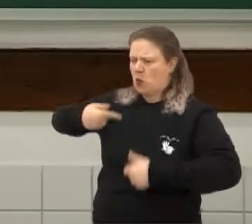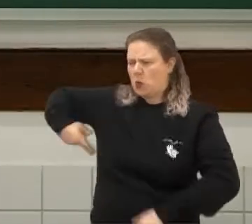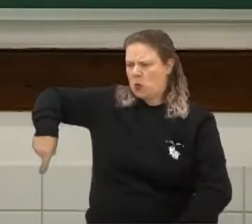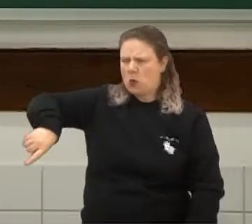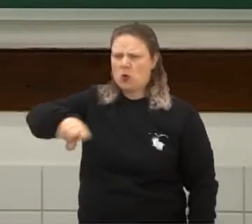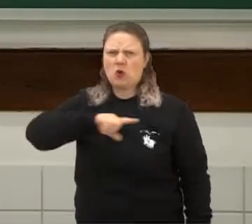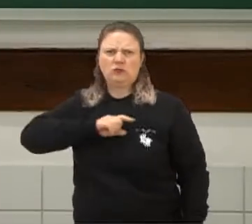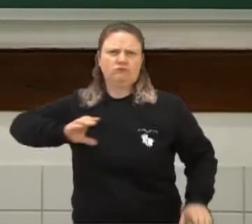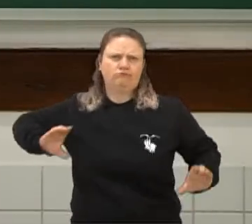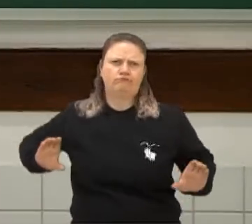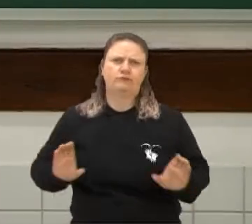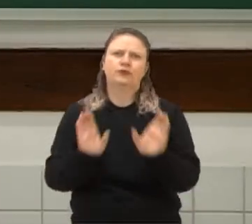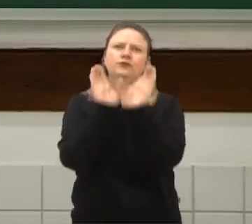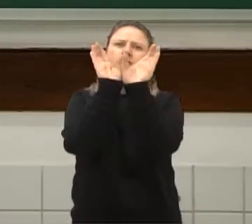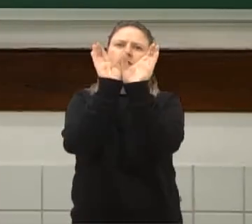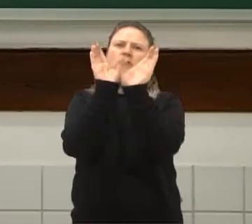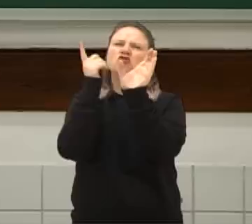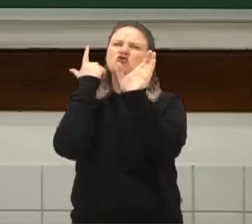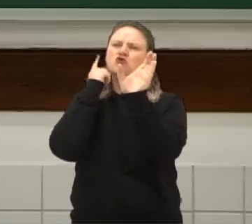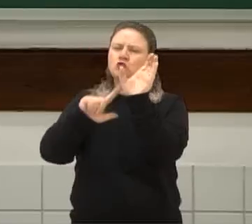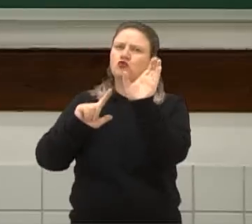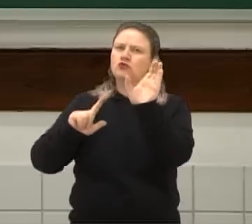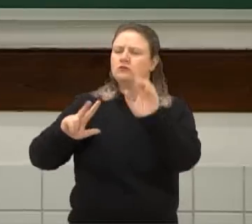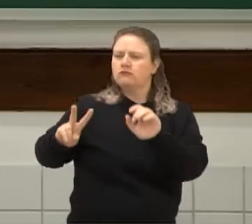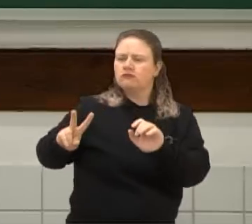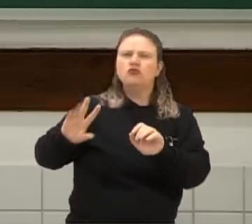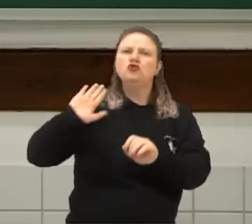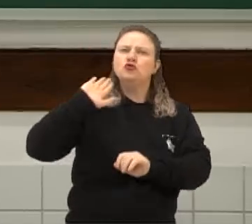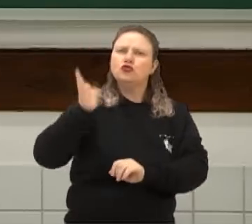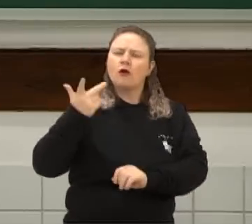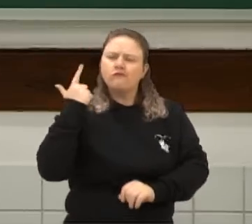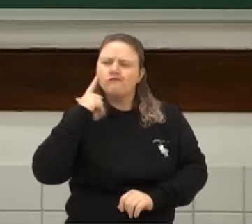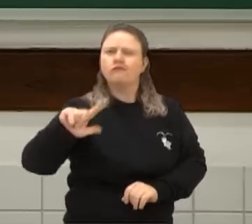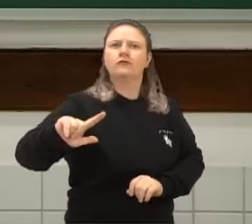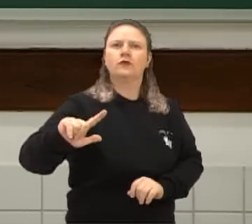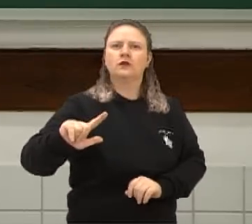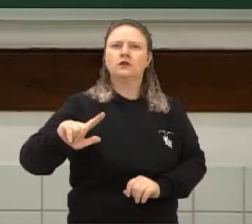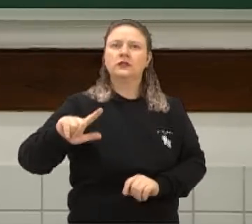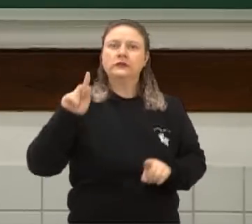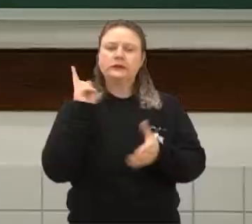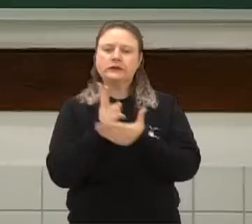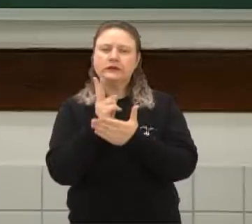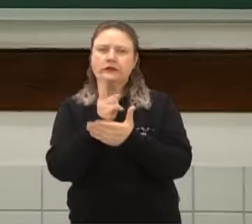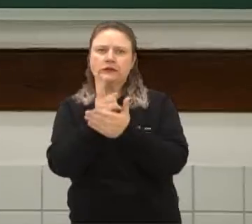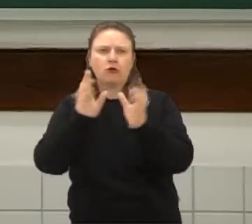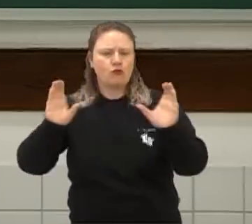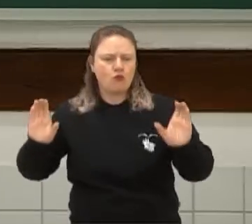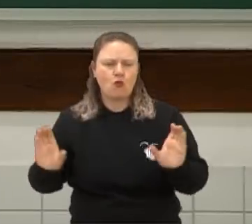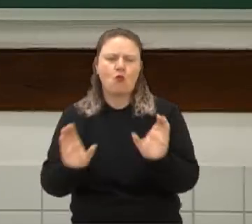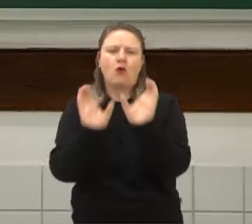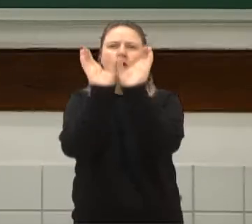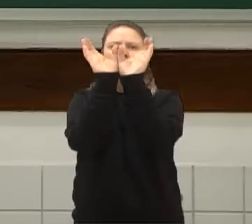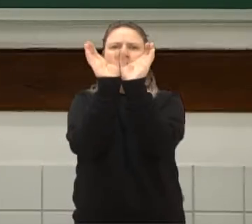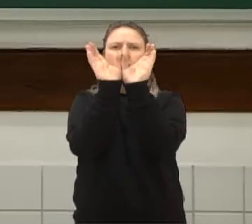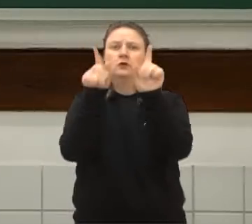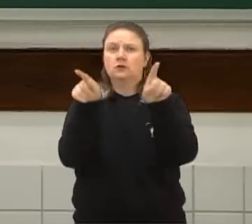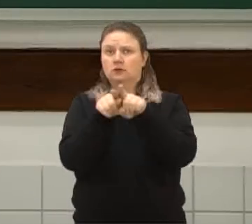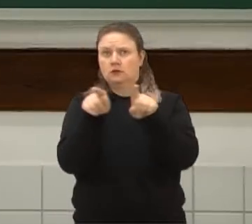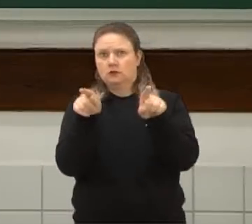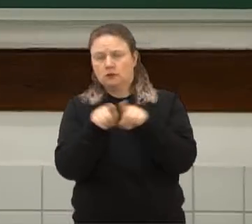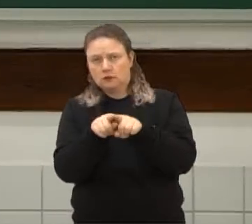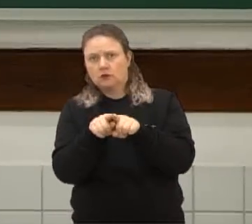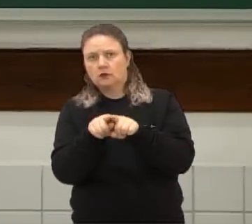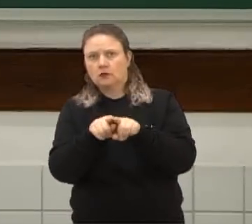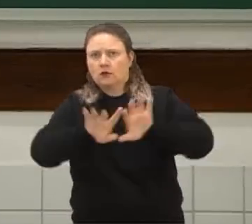somos campeões. Então, ele sempre está tocando essa música nos eventos esportivos, em alguns eventos que